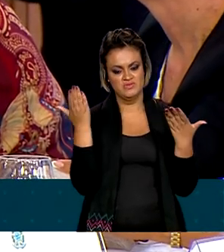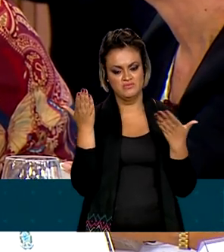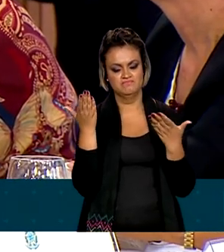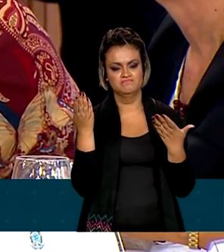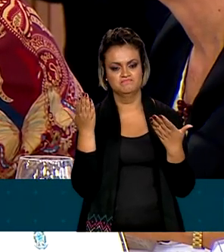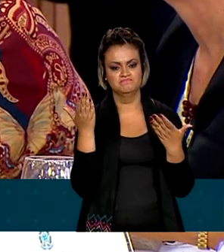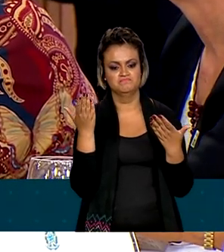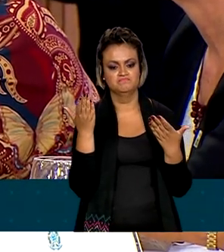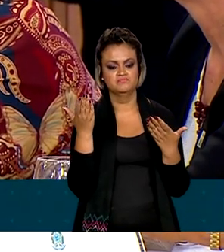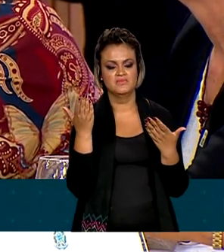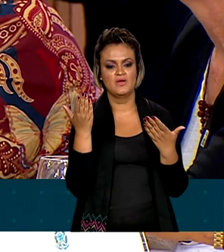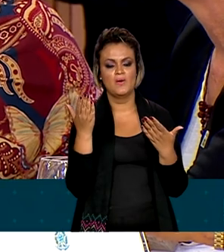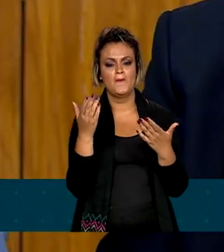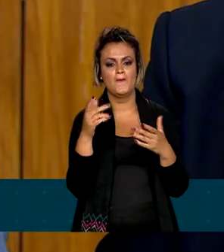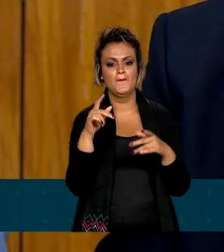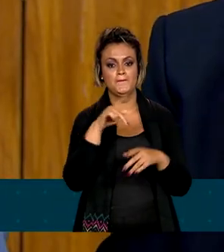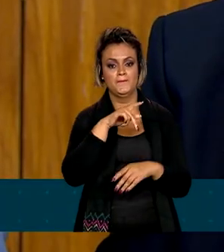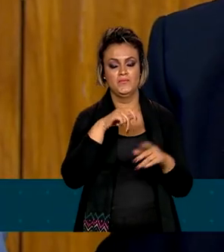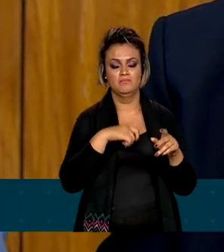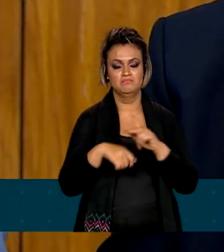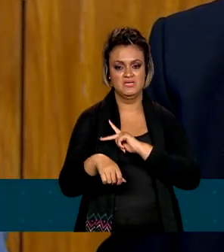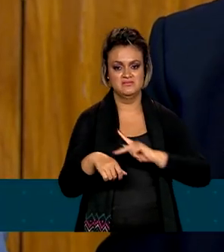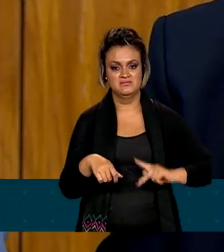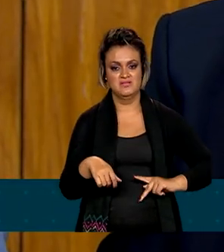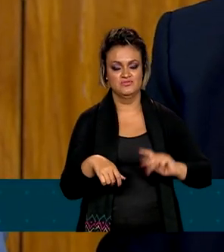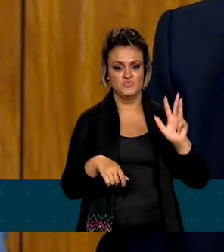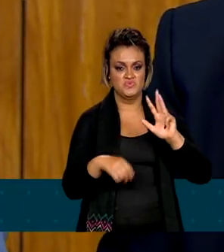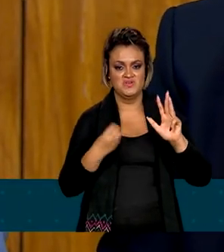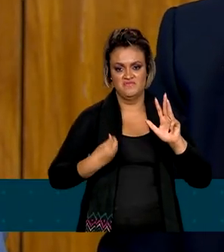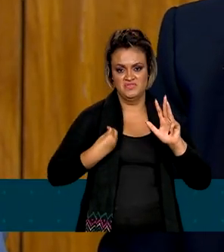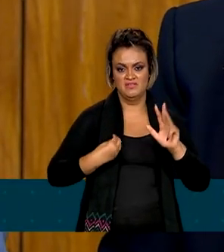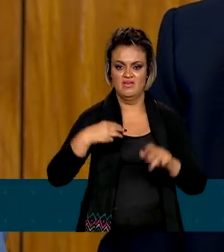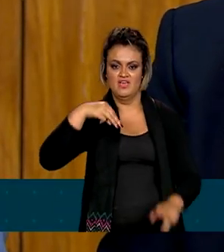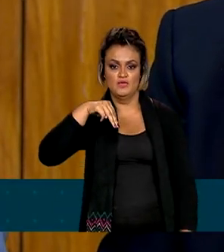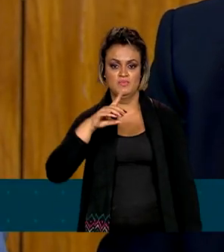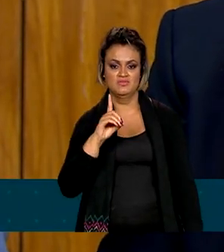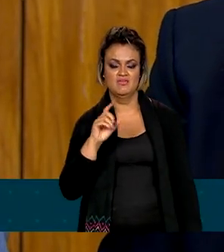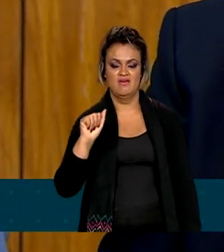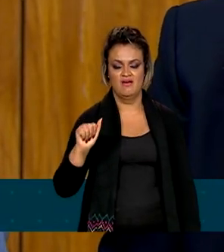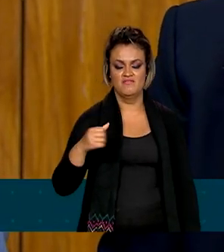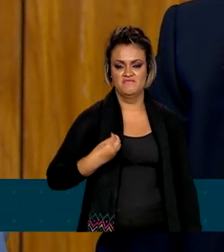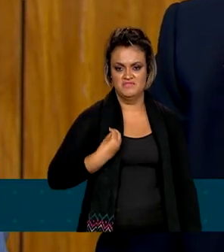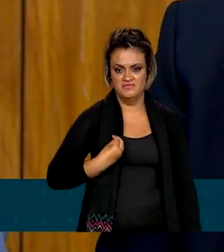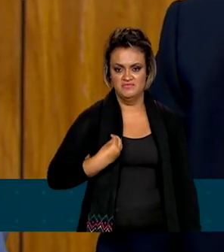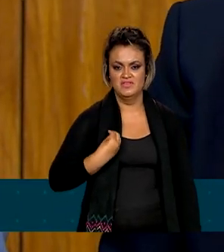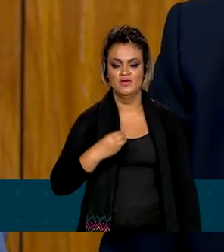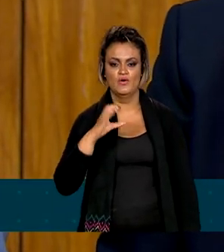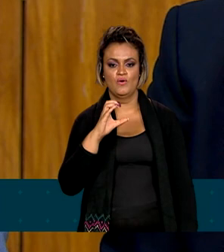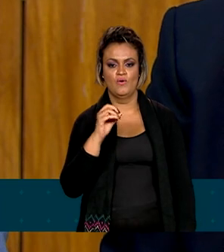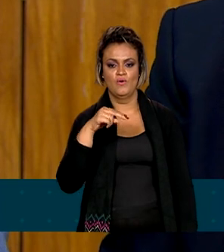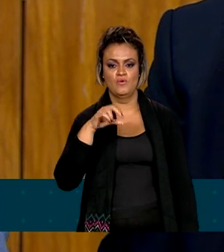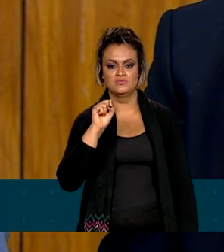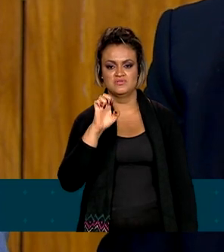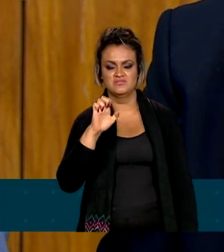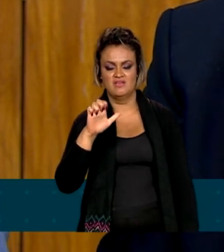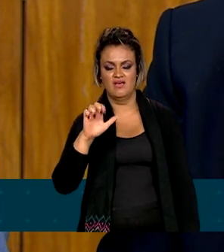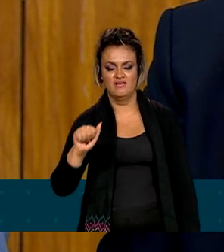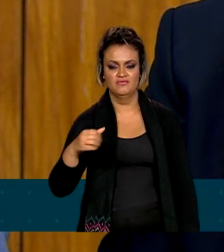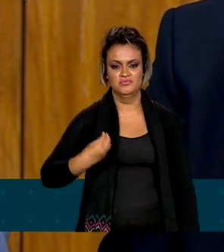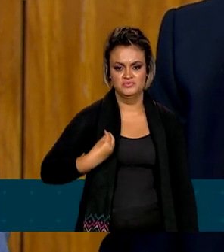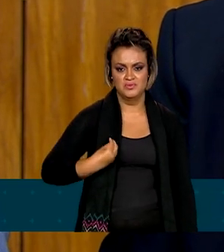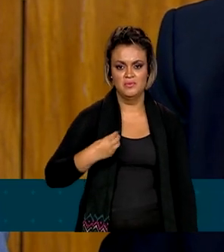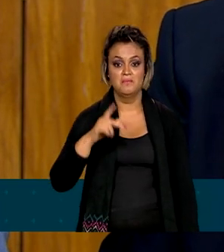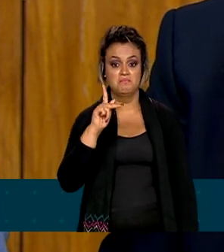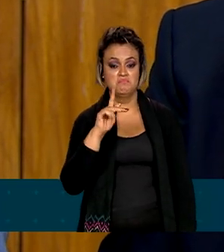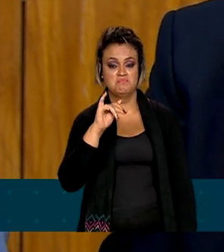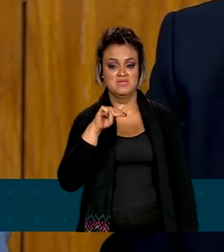amigos, o presidente Lula voltou, o MDA voltou, o Conceia voltou, o PNAE